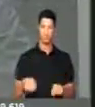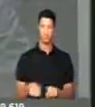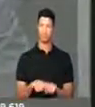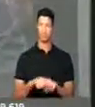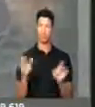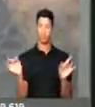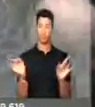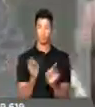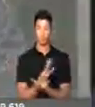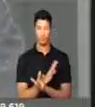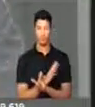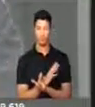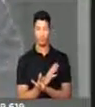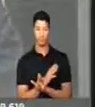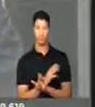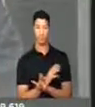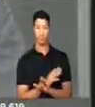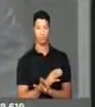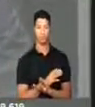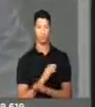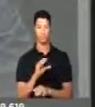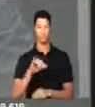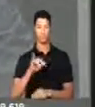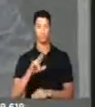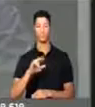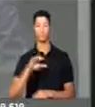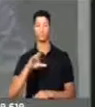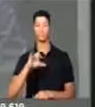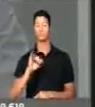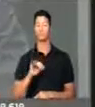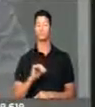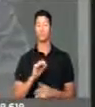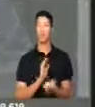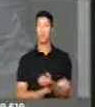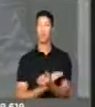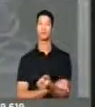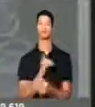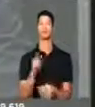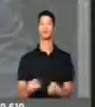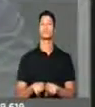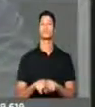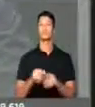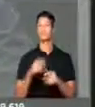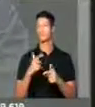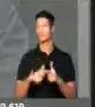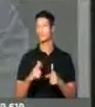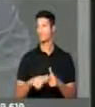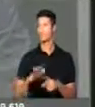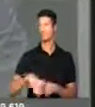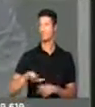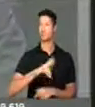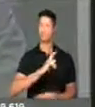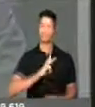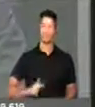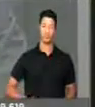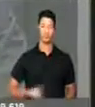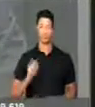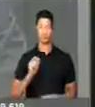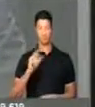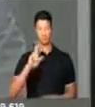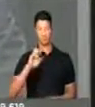de encerrar aquele ciclo tão viciado e tão conturbado de uma presidência